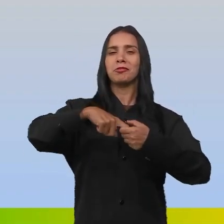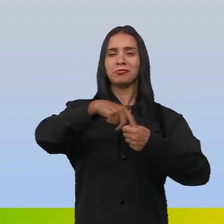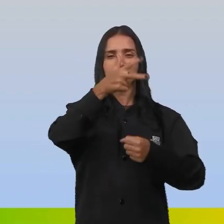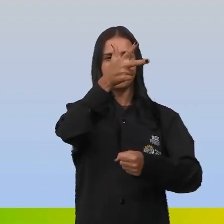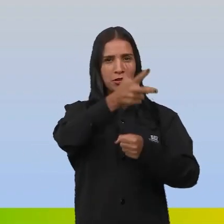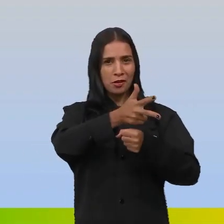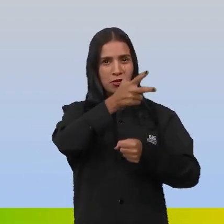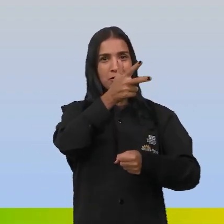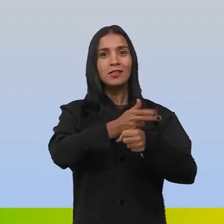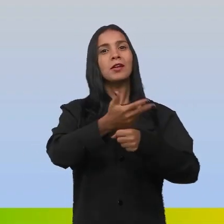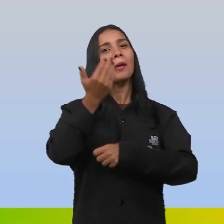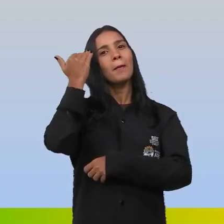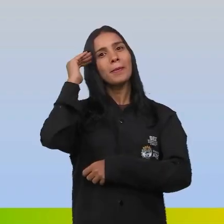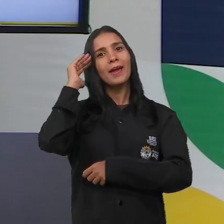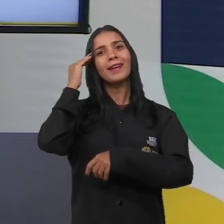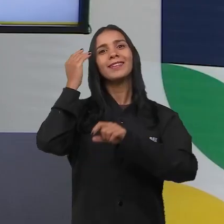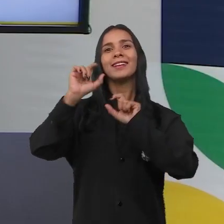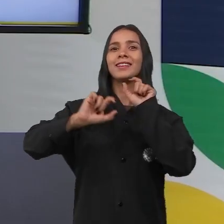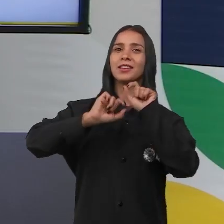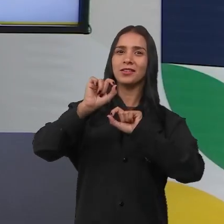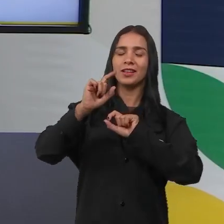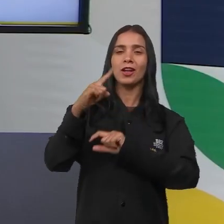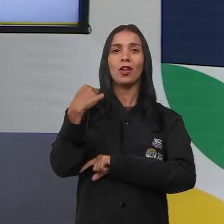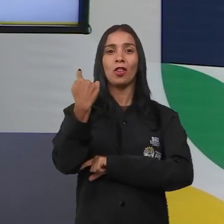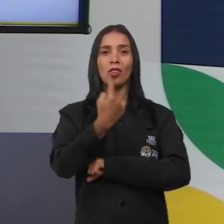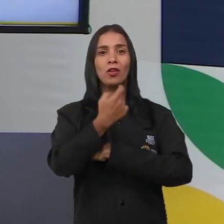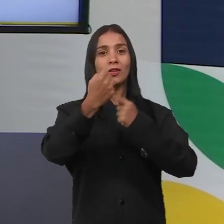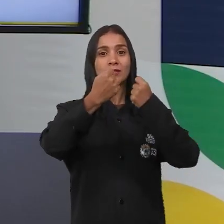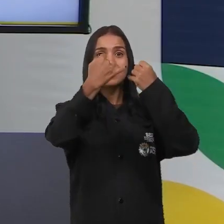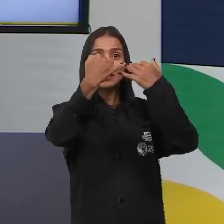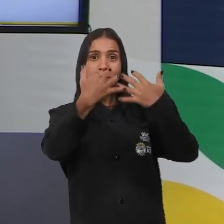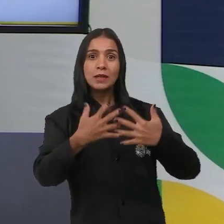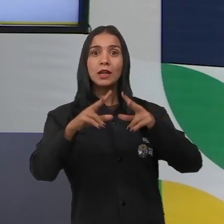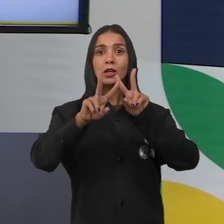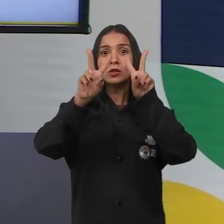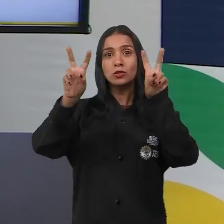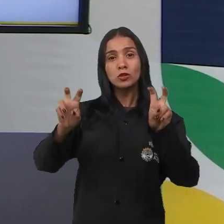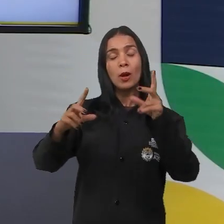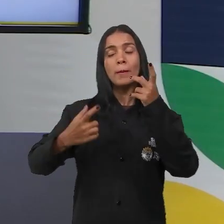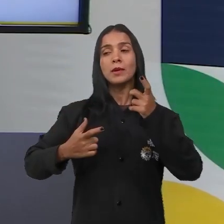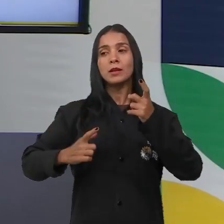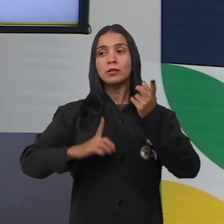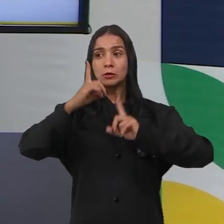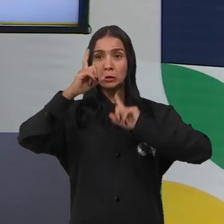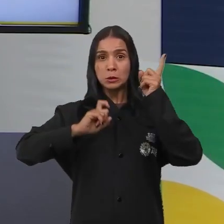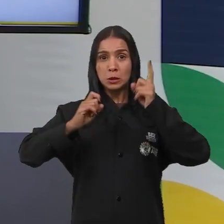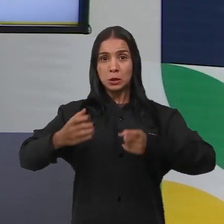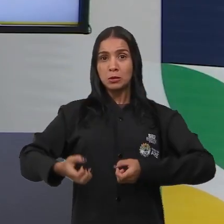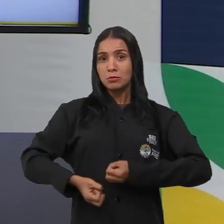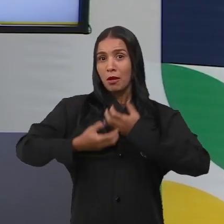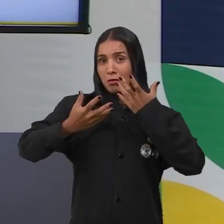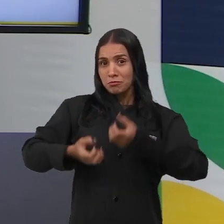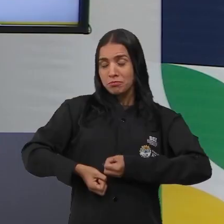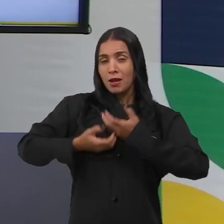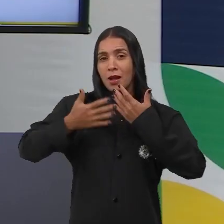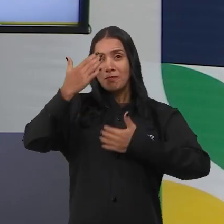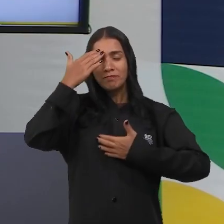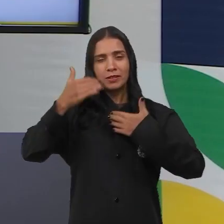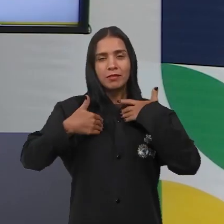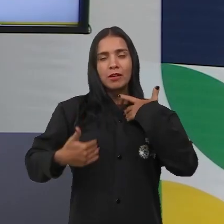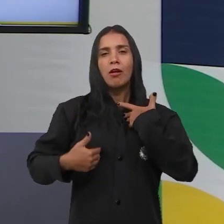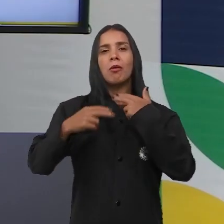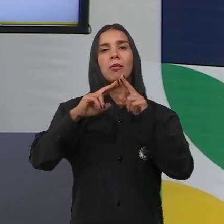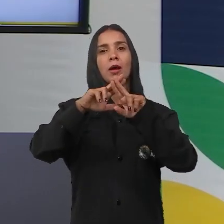vídeo para entender. Nós estamos falando sobre expressão corporal no teatro. E aí a gente trouxe aqui